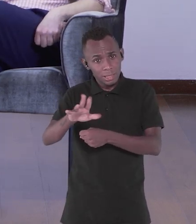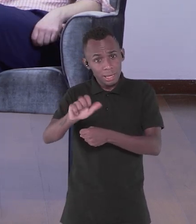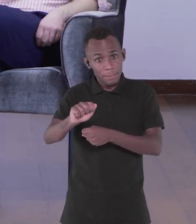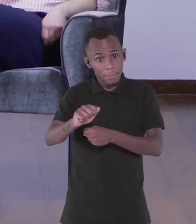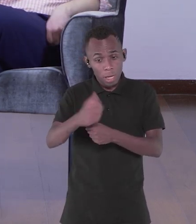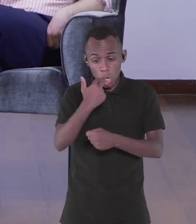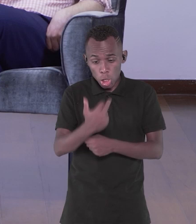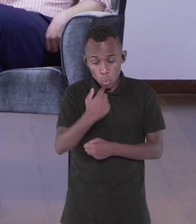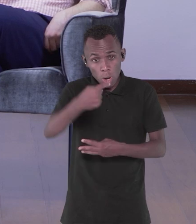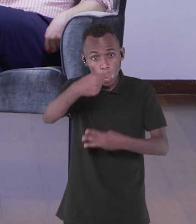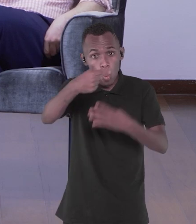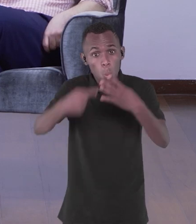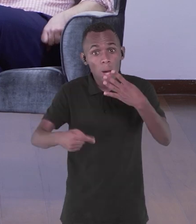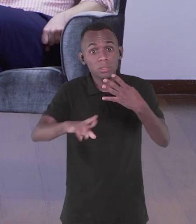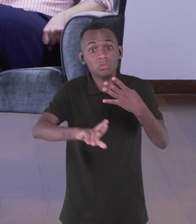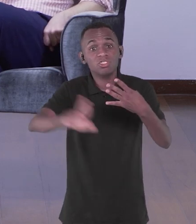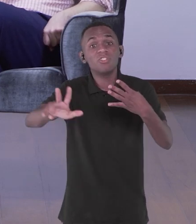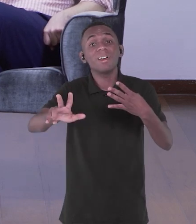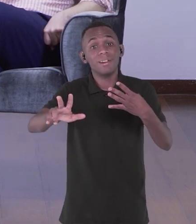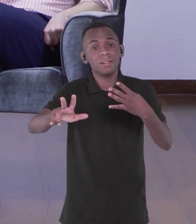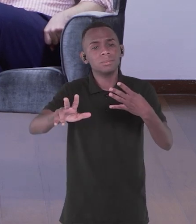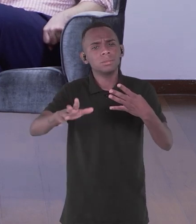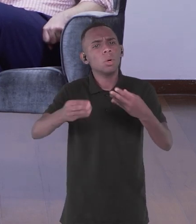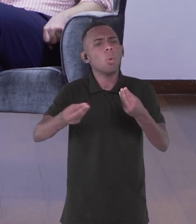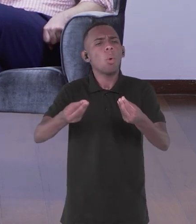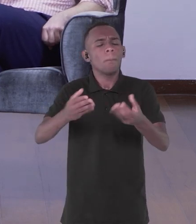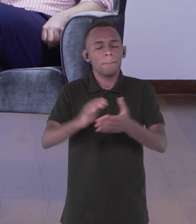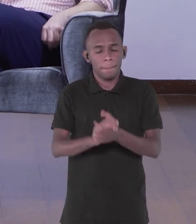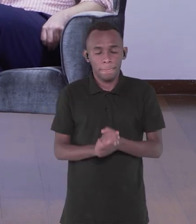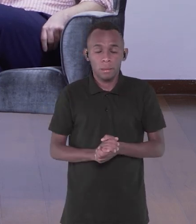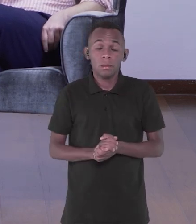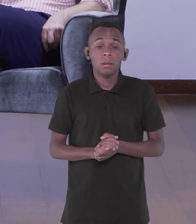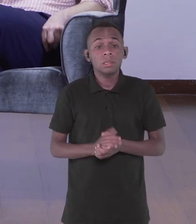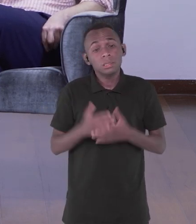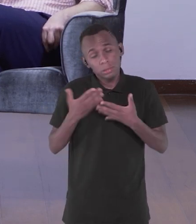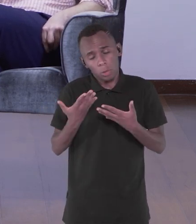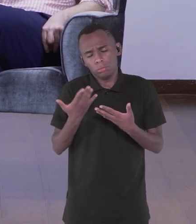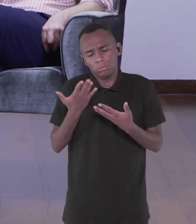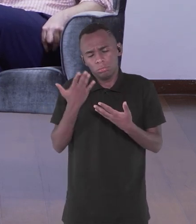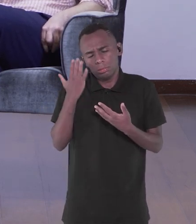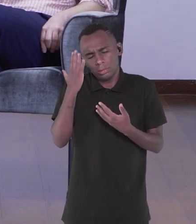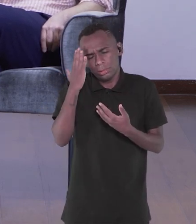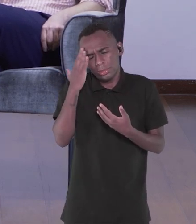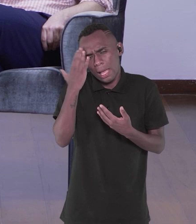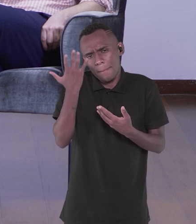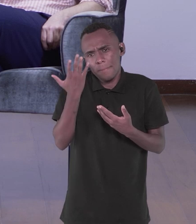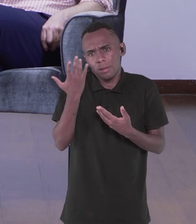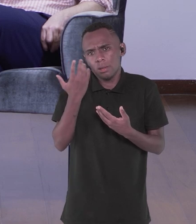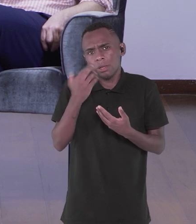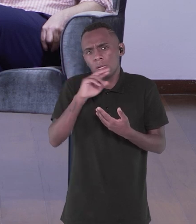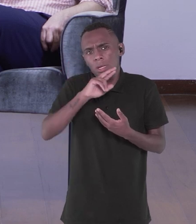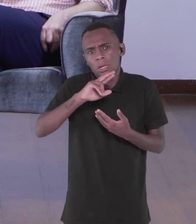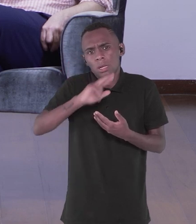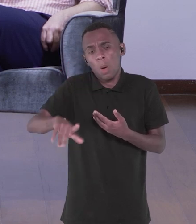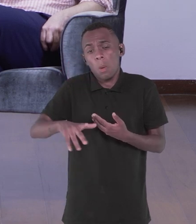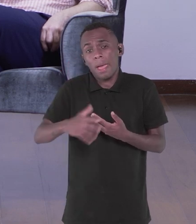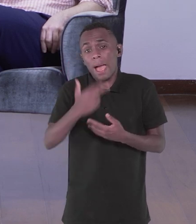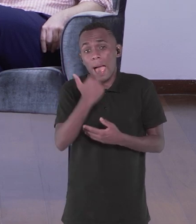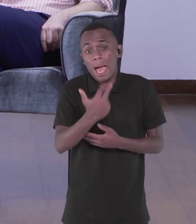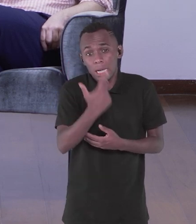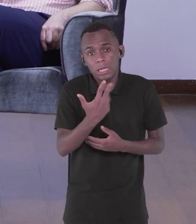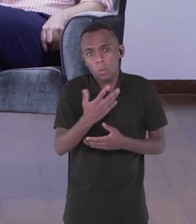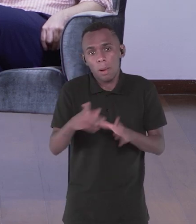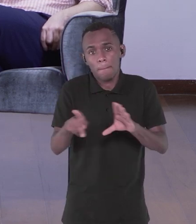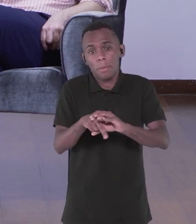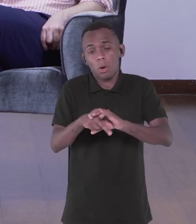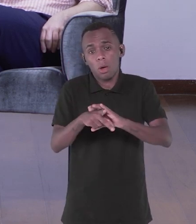Olha, você descobre que não é a língua que faz um país. Esse é um dos ensinamentos que eu acho que a